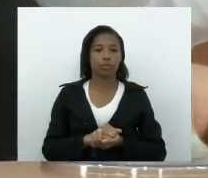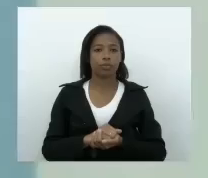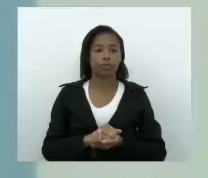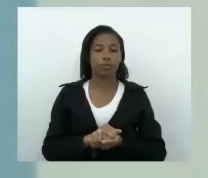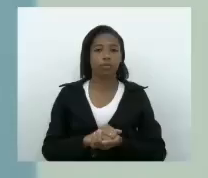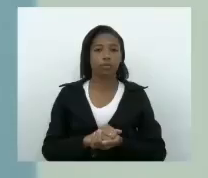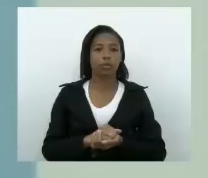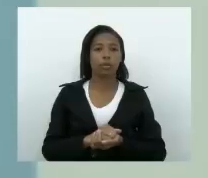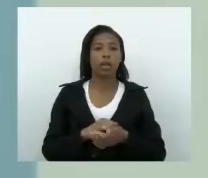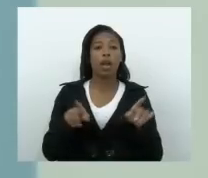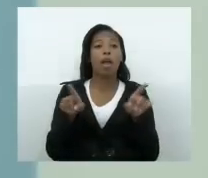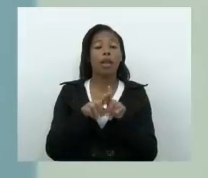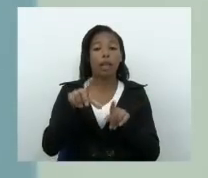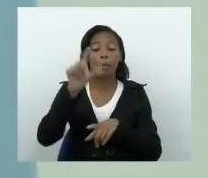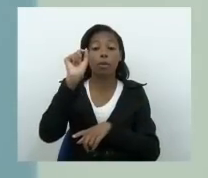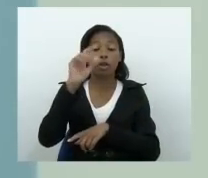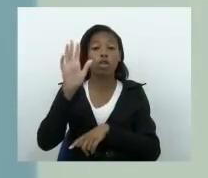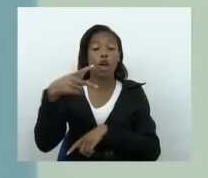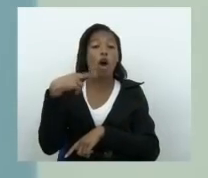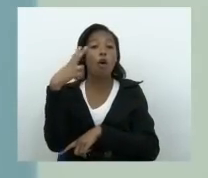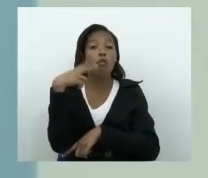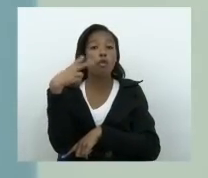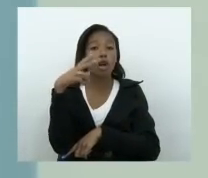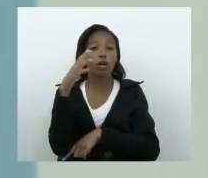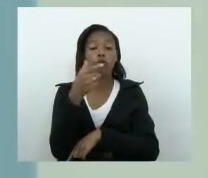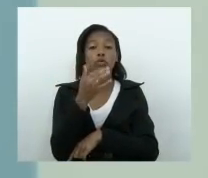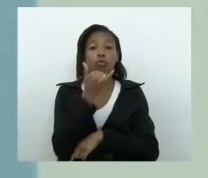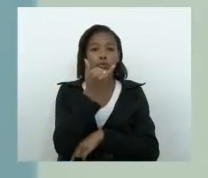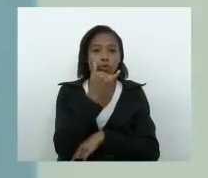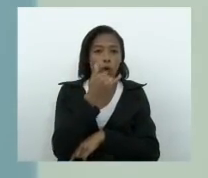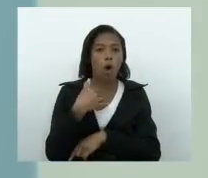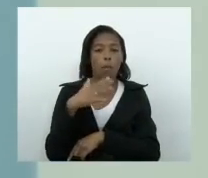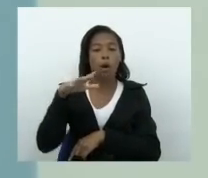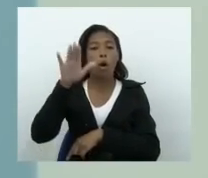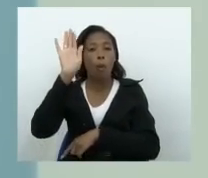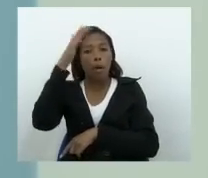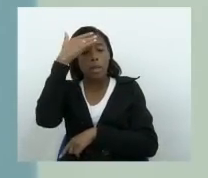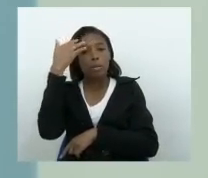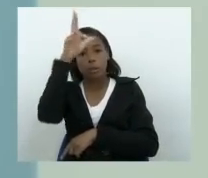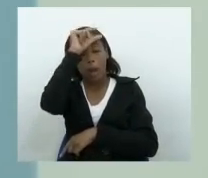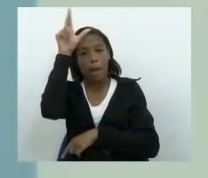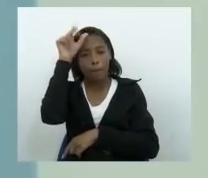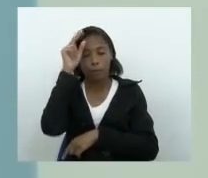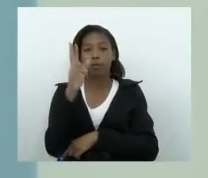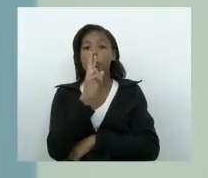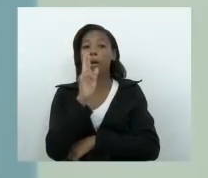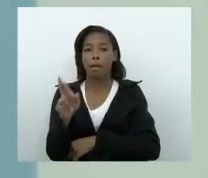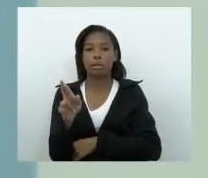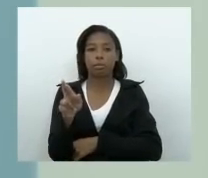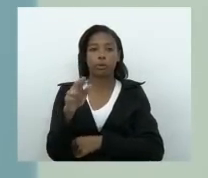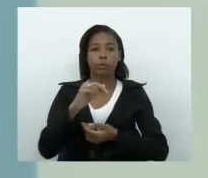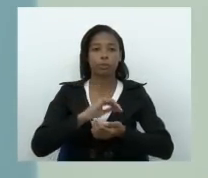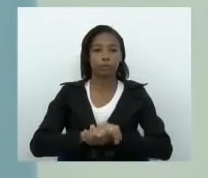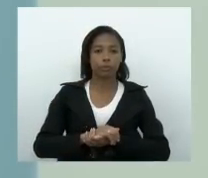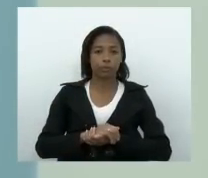Vamos também aproveitar e sortear aqui o próximo candidato a responder.